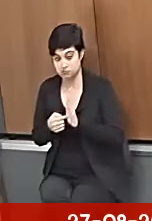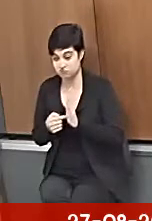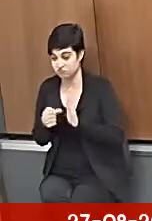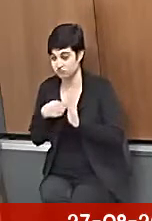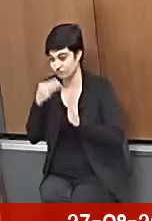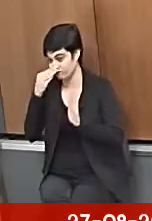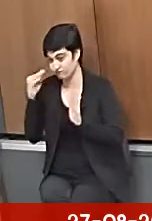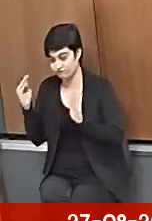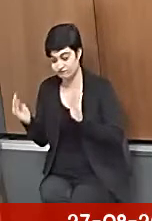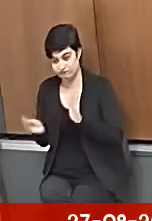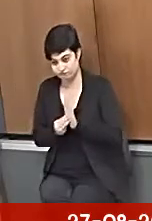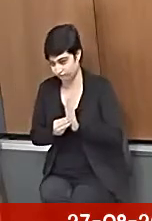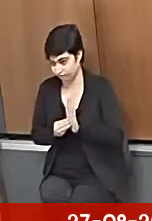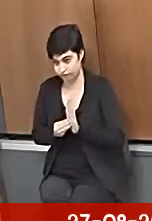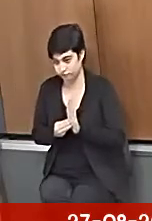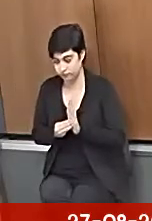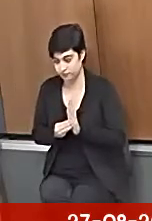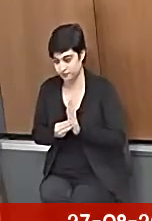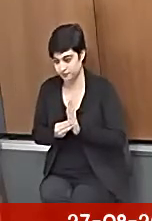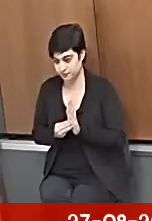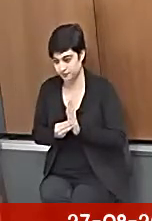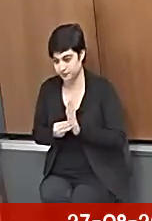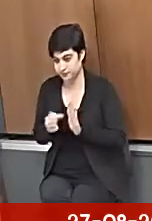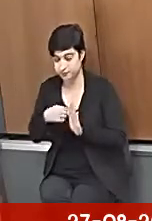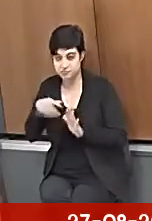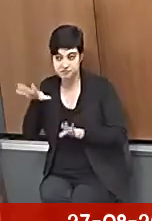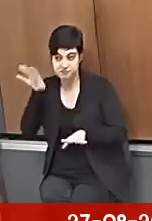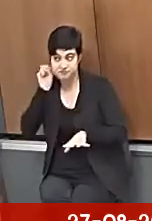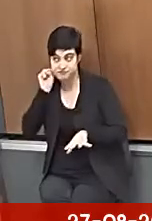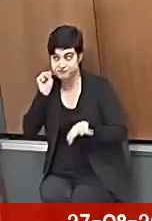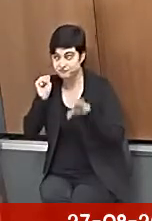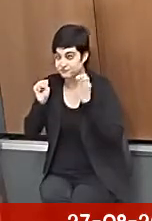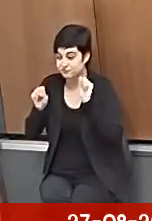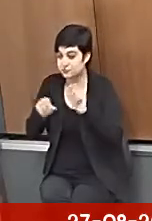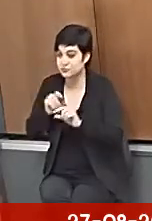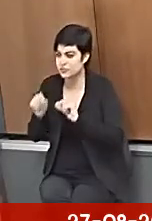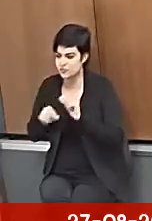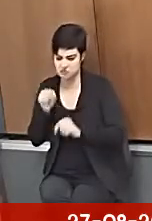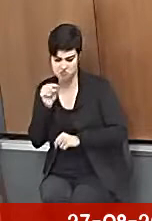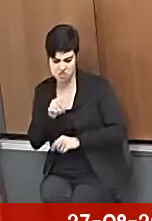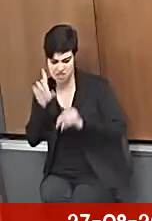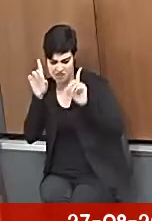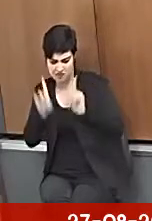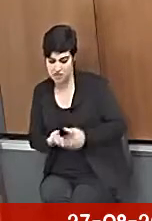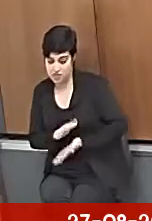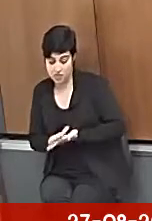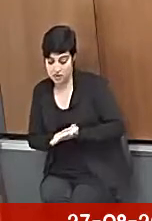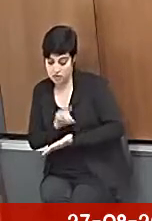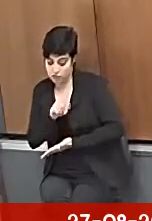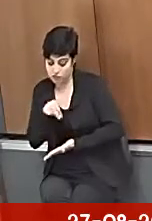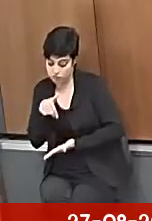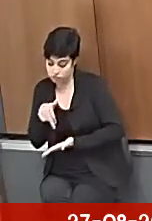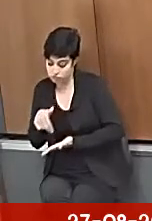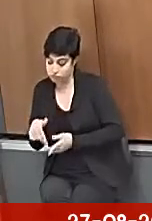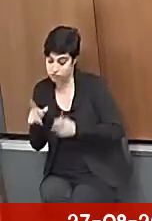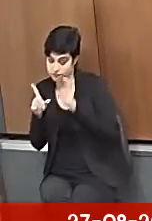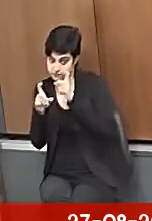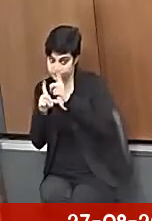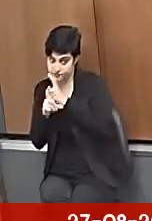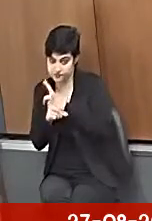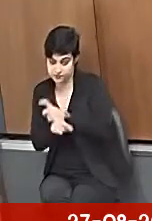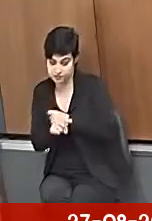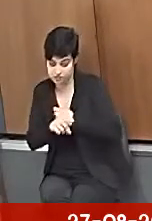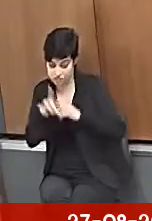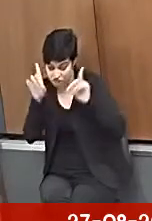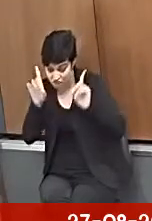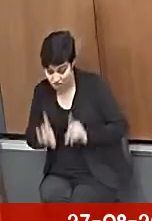serve pra nada o que eu mais escuto aí fora é que eu não sou deficiente eu tenho apenas uma mobilidade reduzida eu não